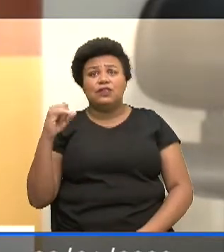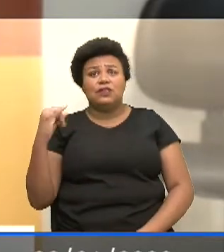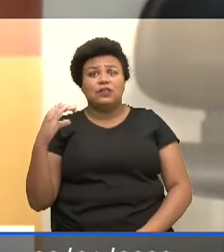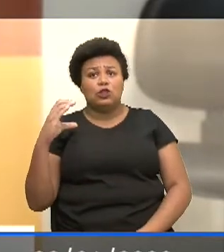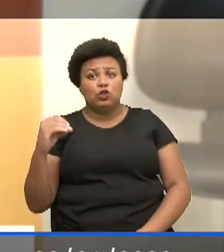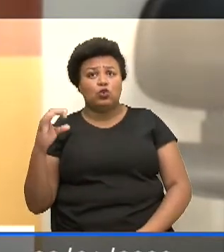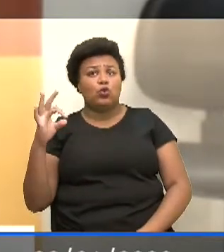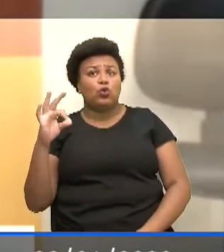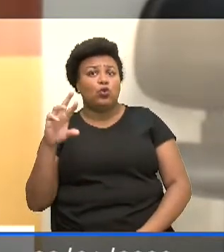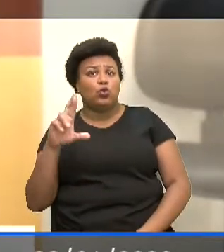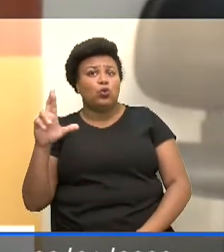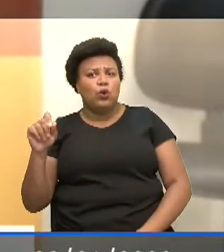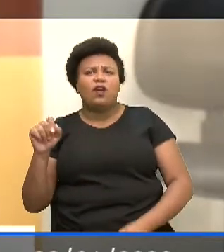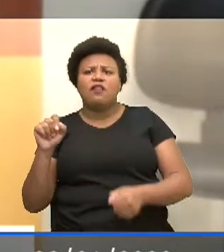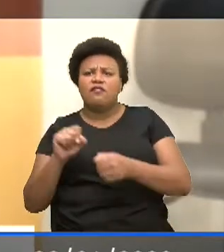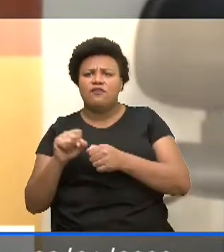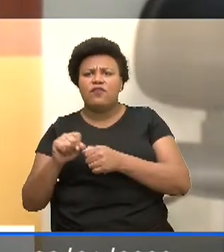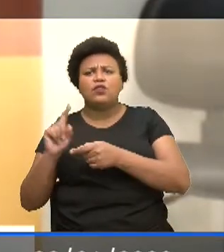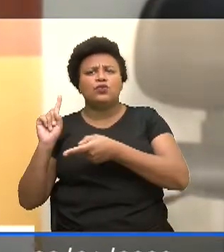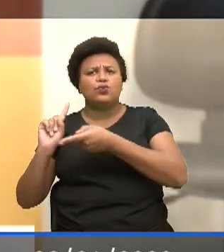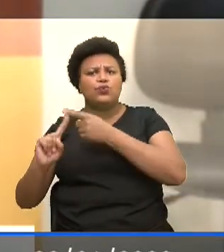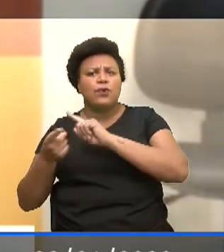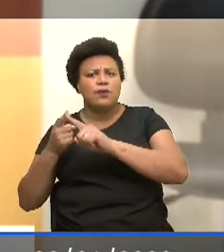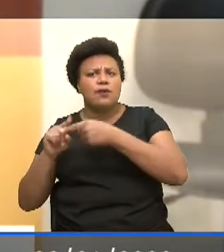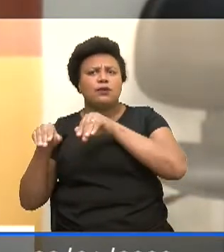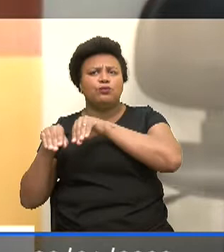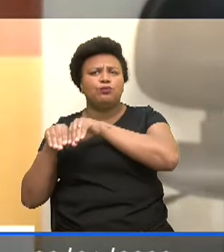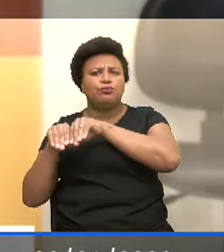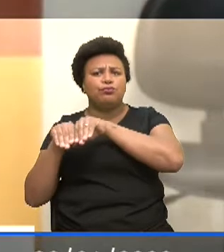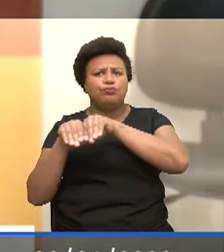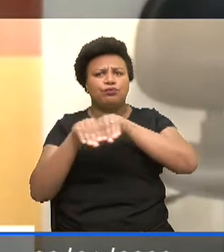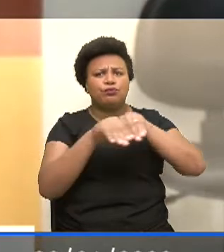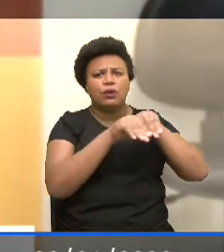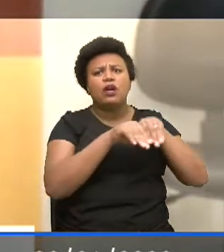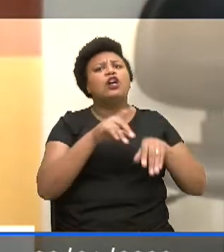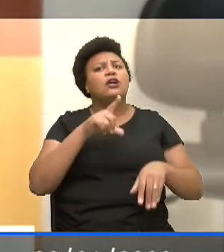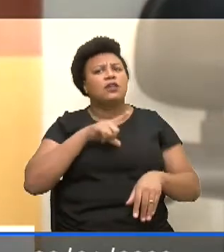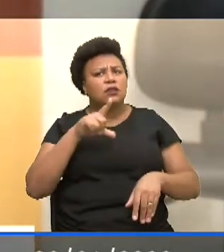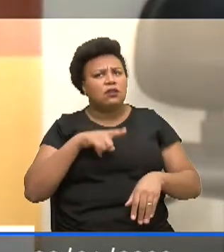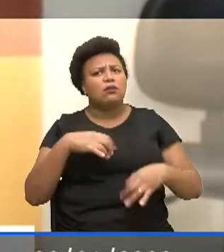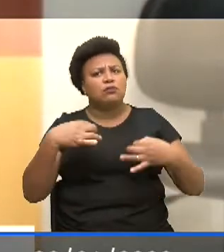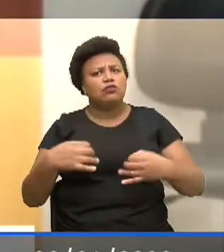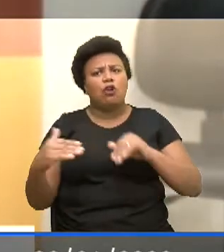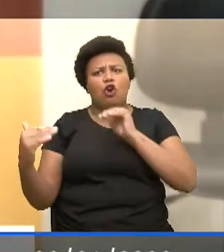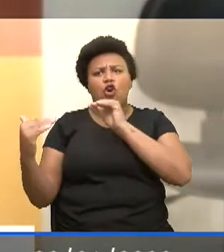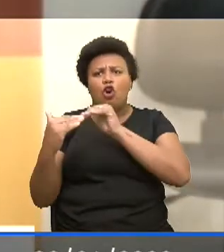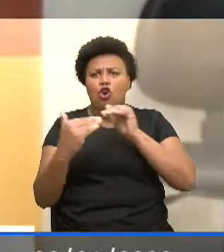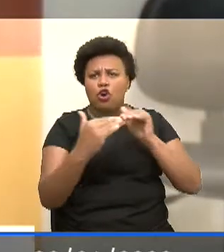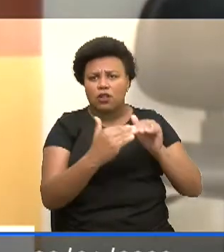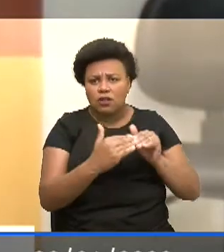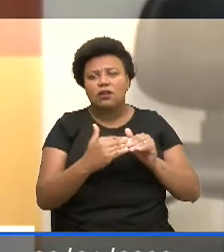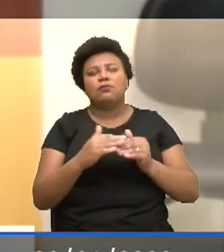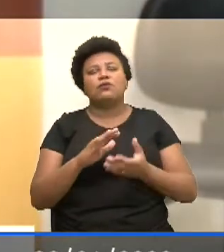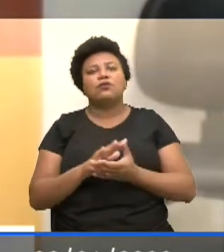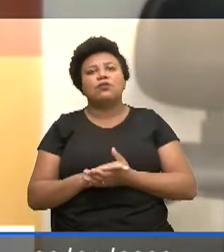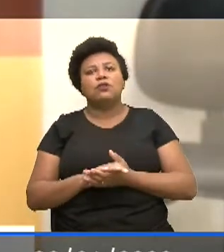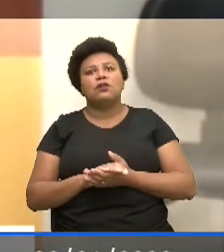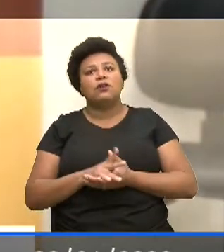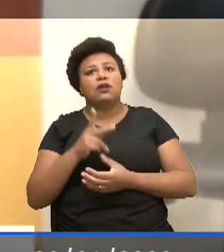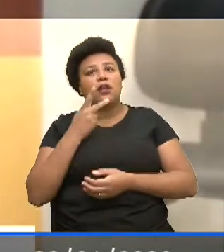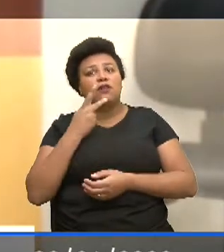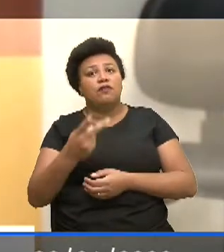que ele fez um alinhamento, né, que nós temos plena concordância com o que ele